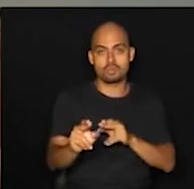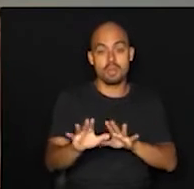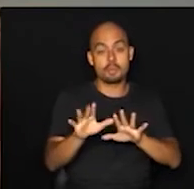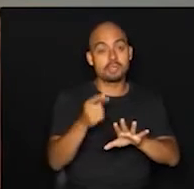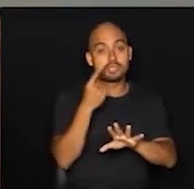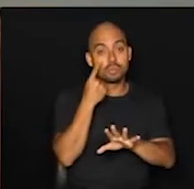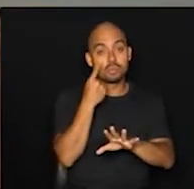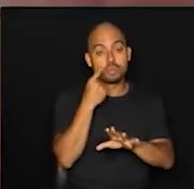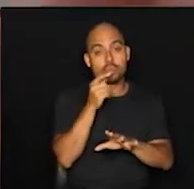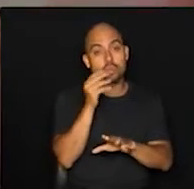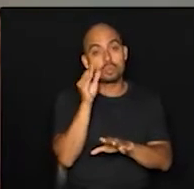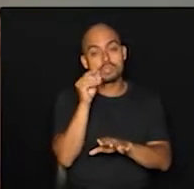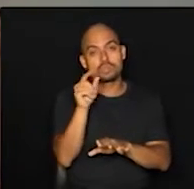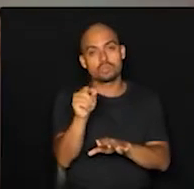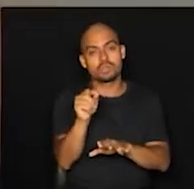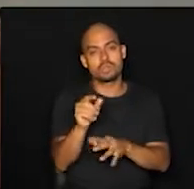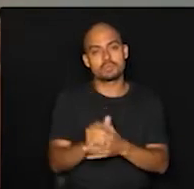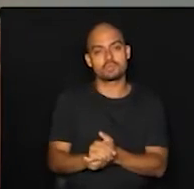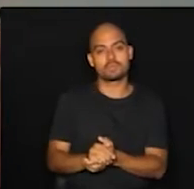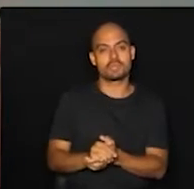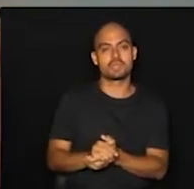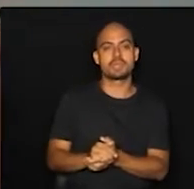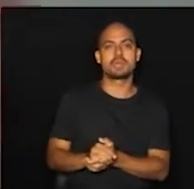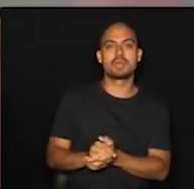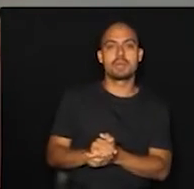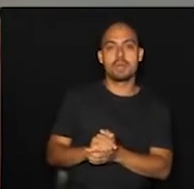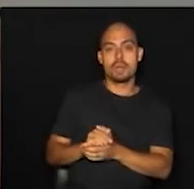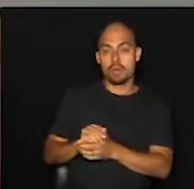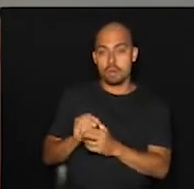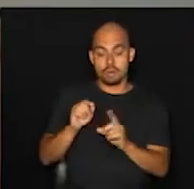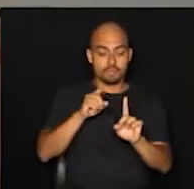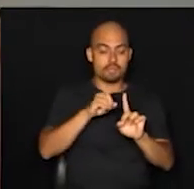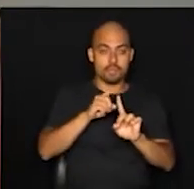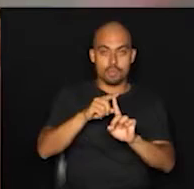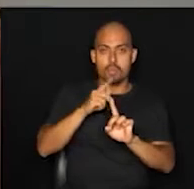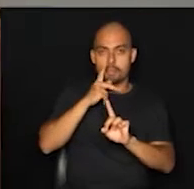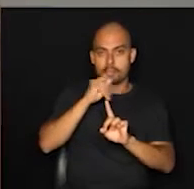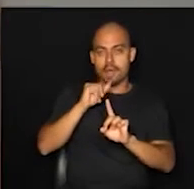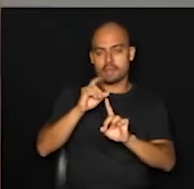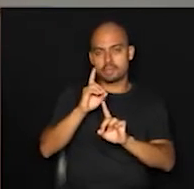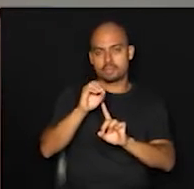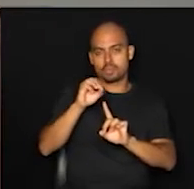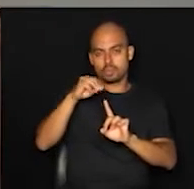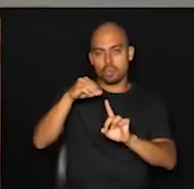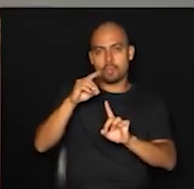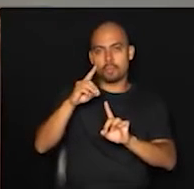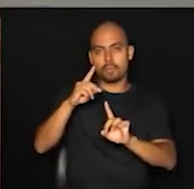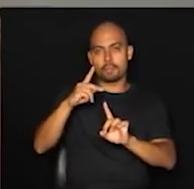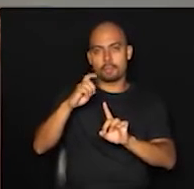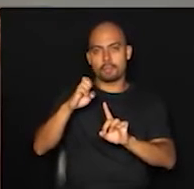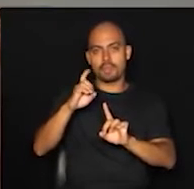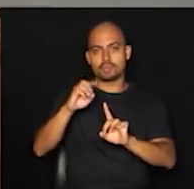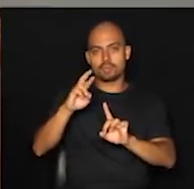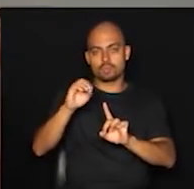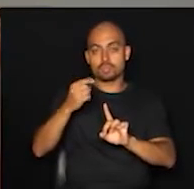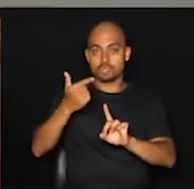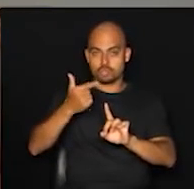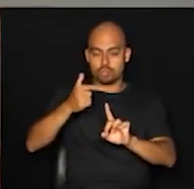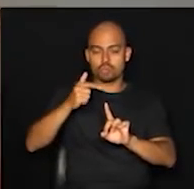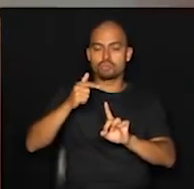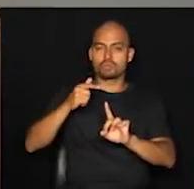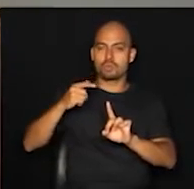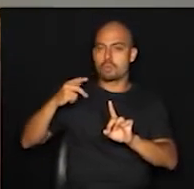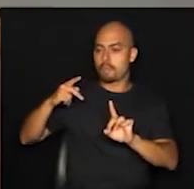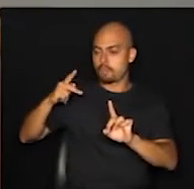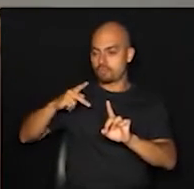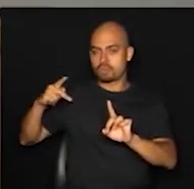Dona Isabel foi aluna de professores do pai, né? Havia ainda professores de Dom Pedro, quando ele era criança, que